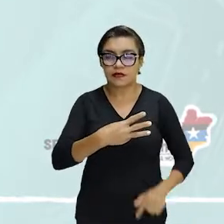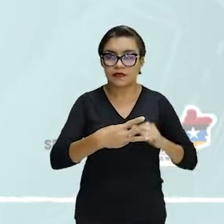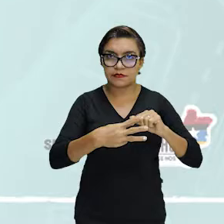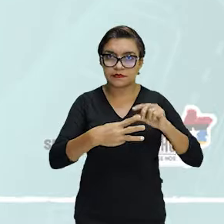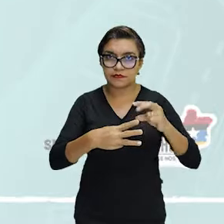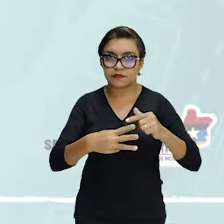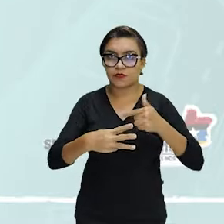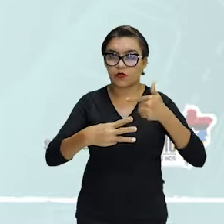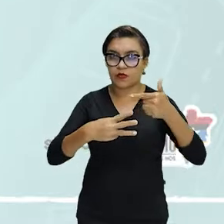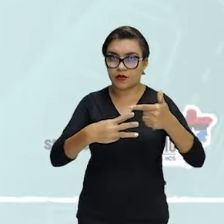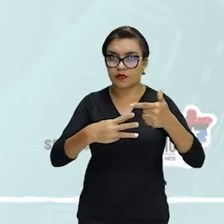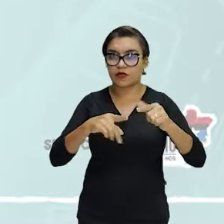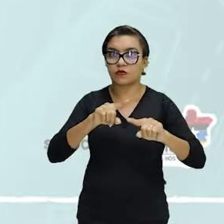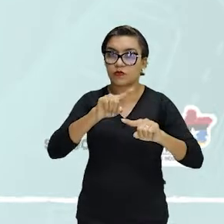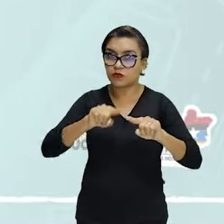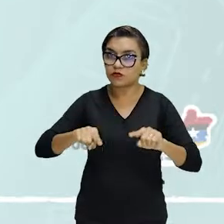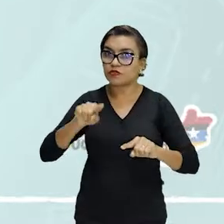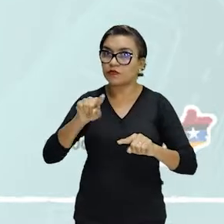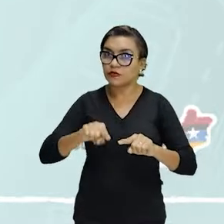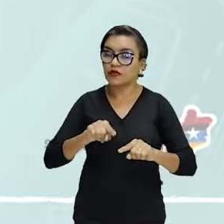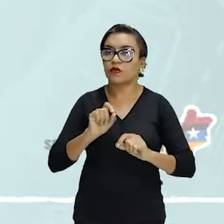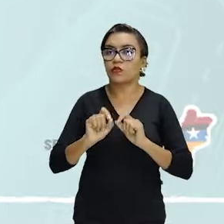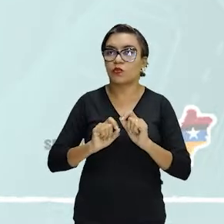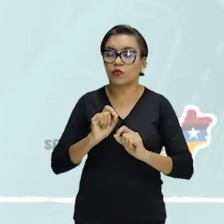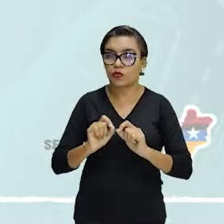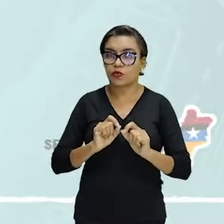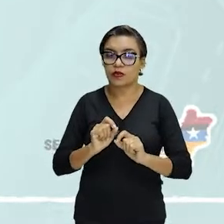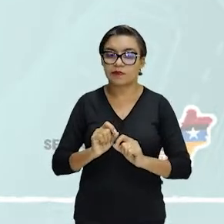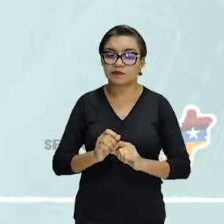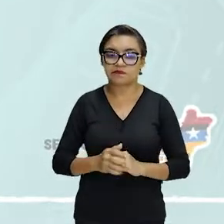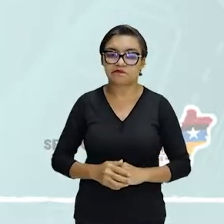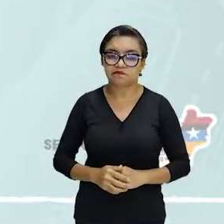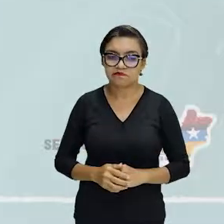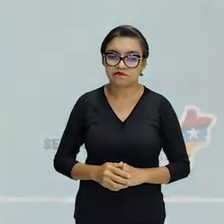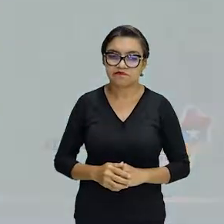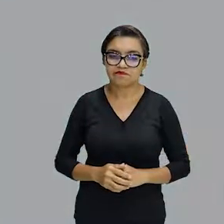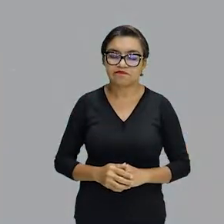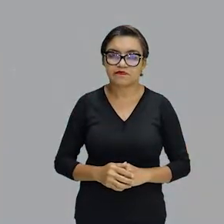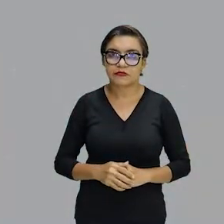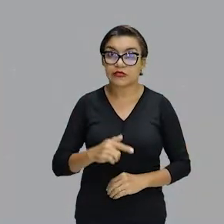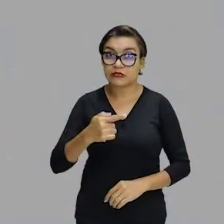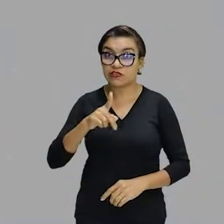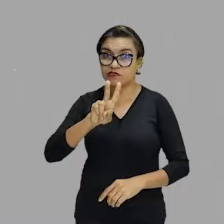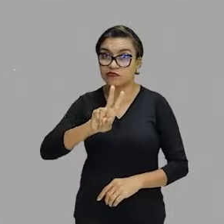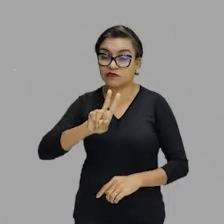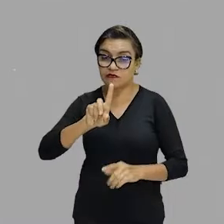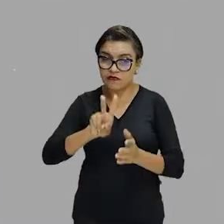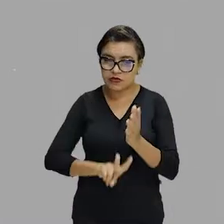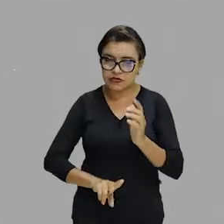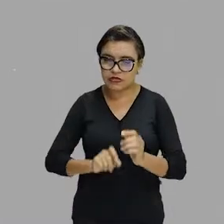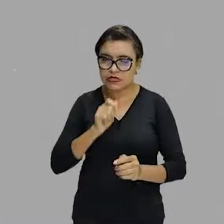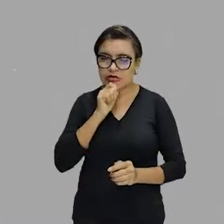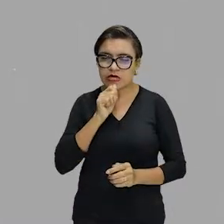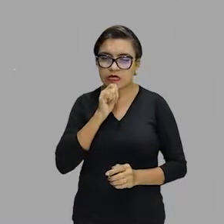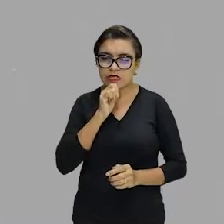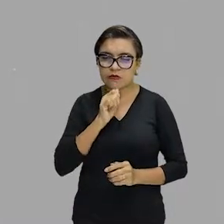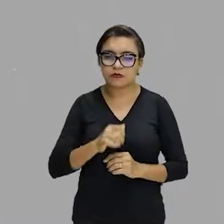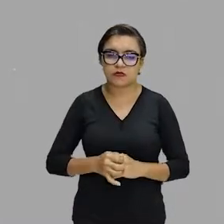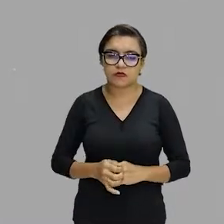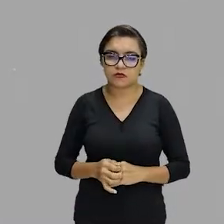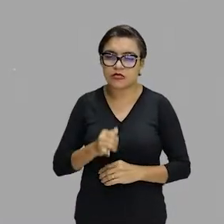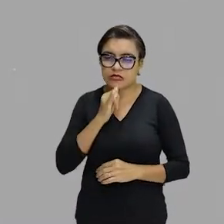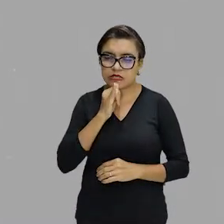quadrado sendo multiplicado por ele mesmo num total de 7 fatores. Isso eu posso escrever como 3